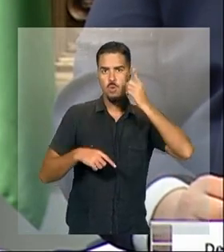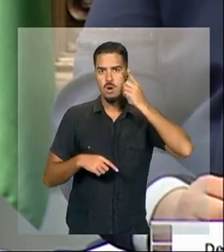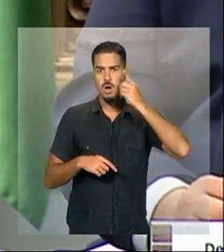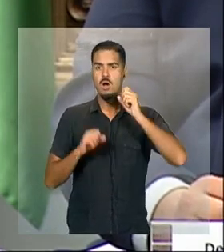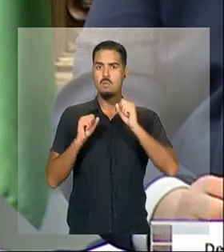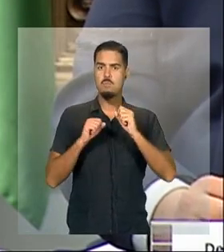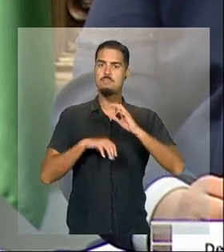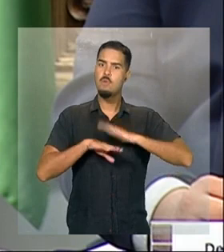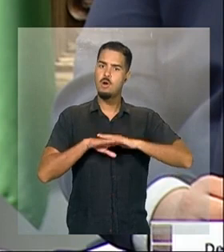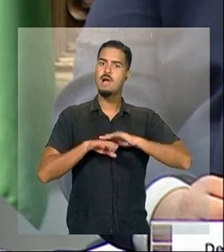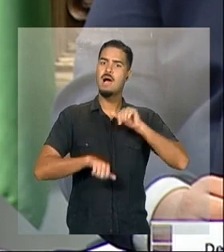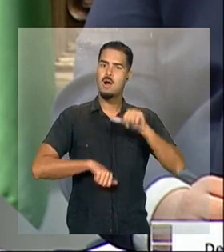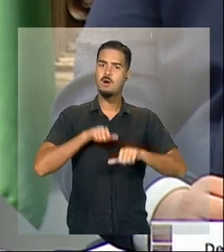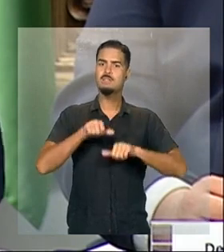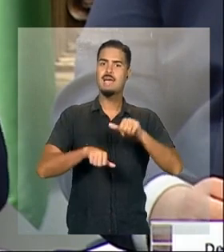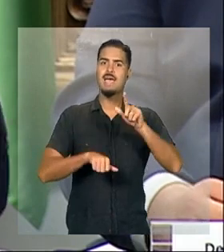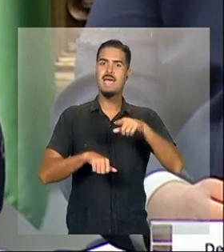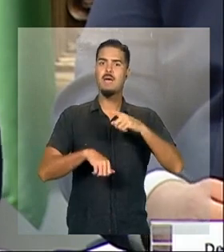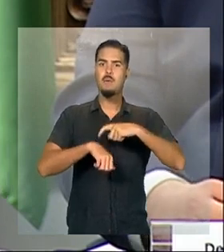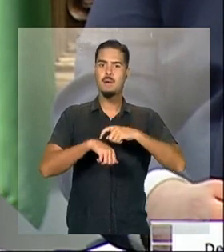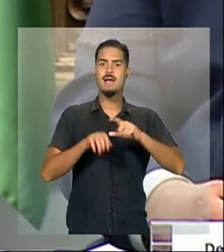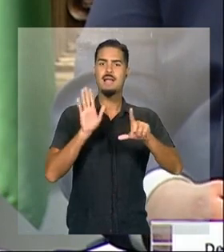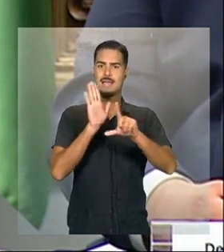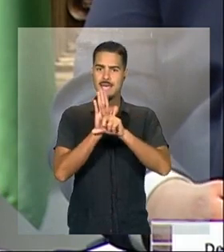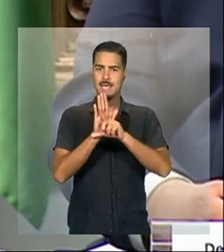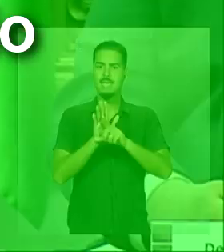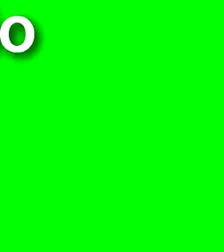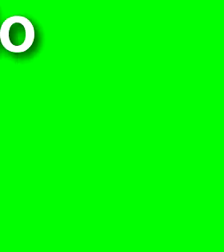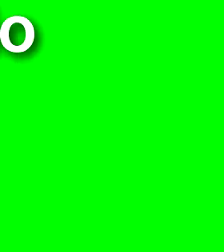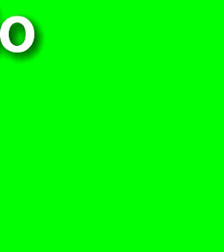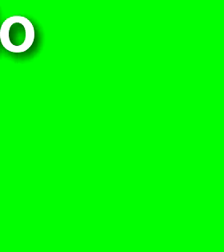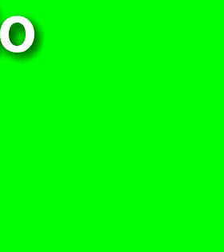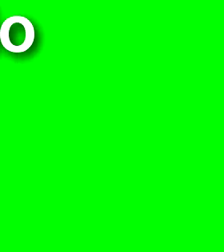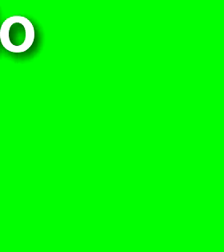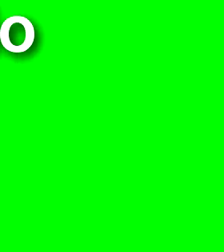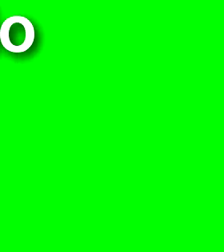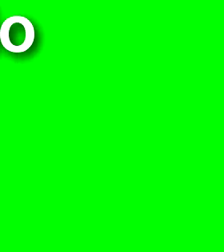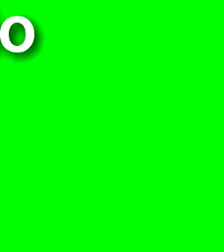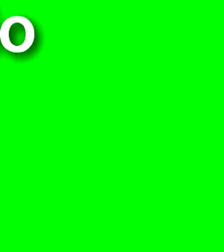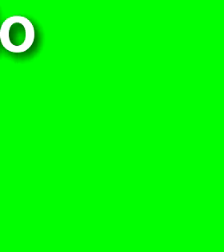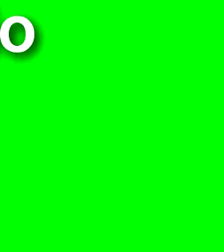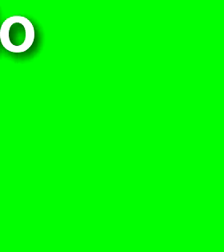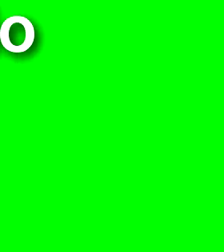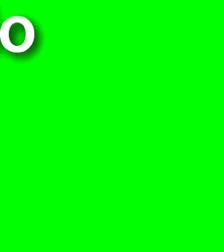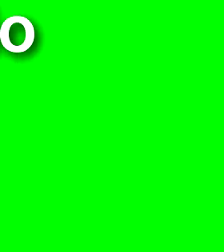de alteração por meio de lei, como deve ser.